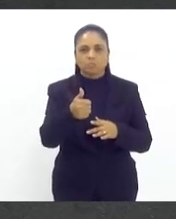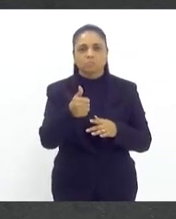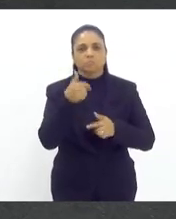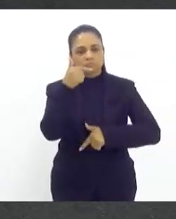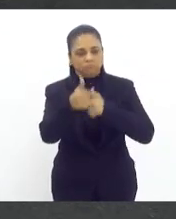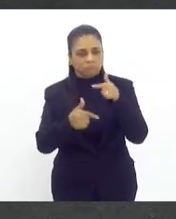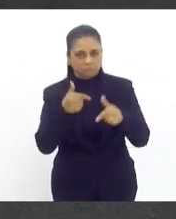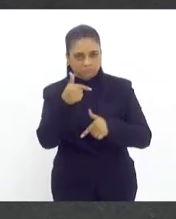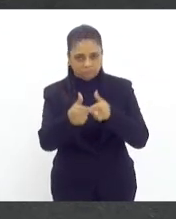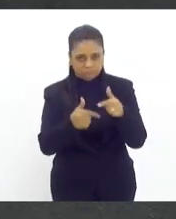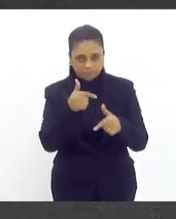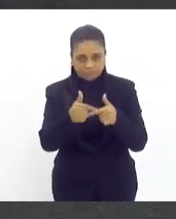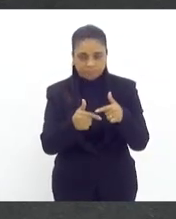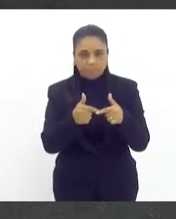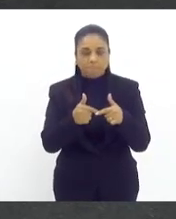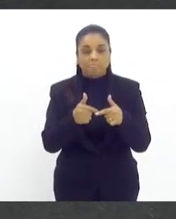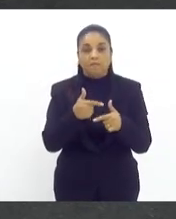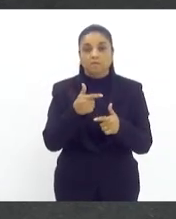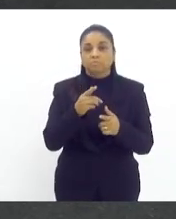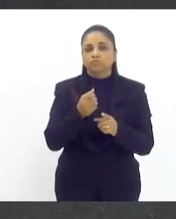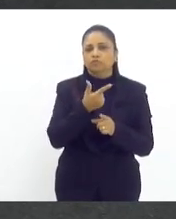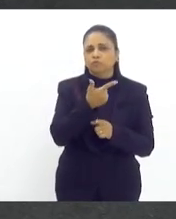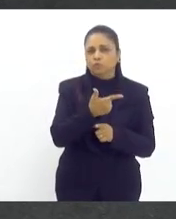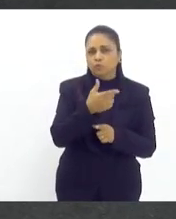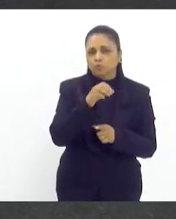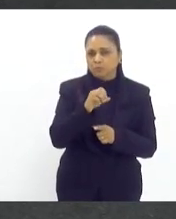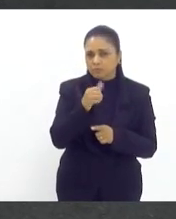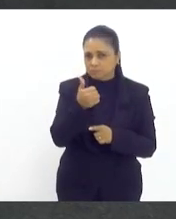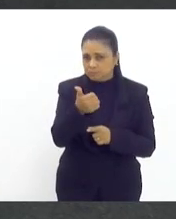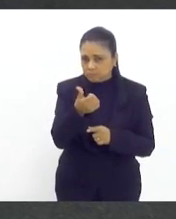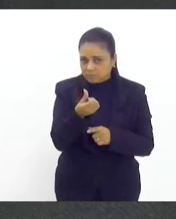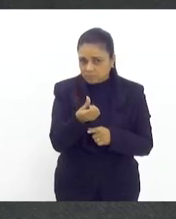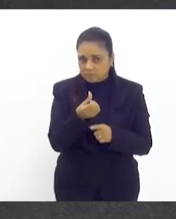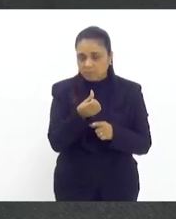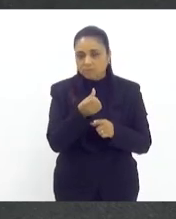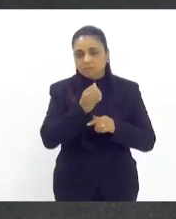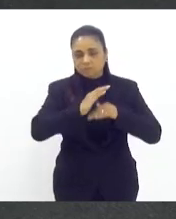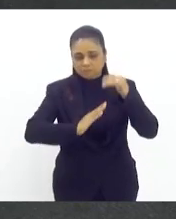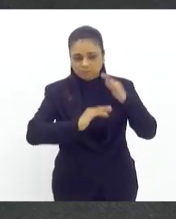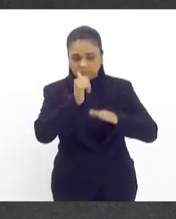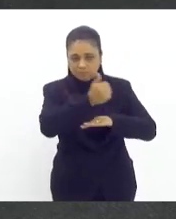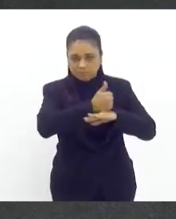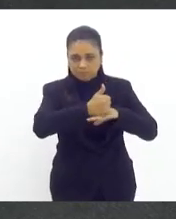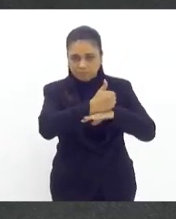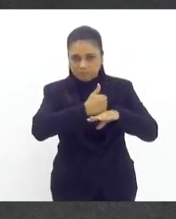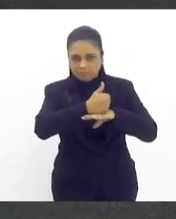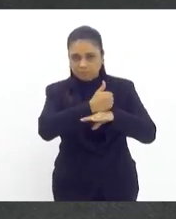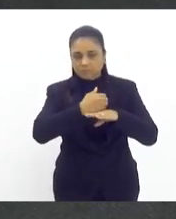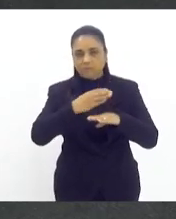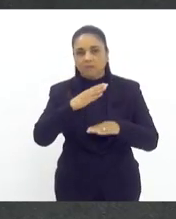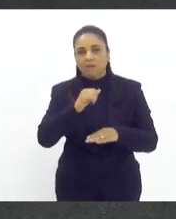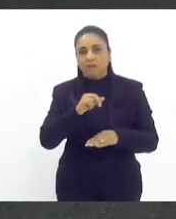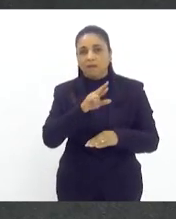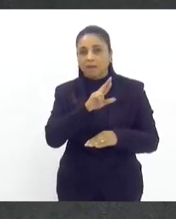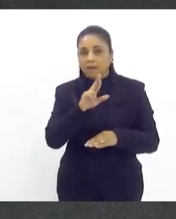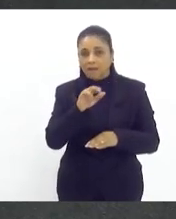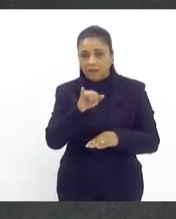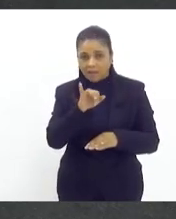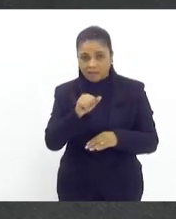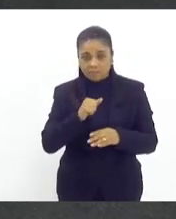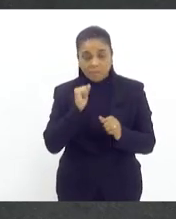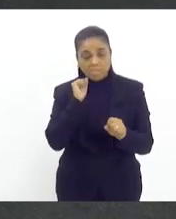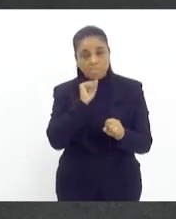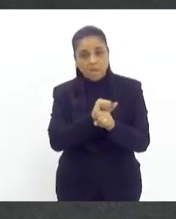de trabalho e desde 2016 o plano de carreira dos técnicos da UEF está